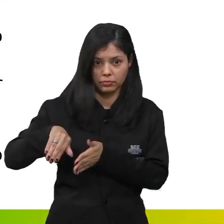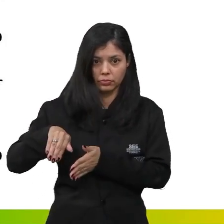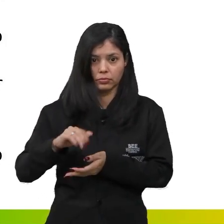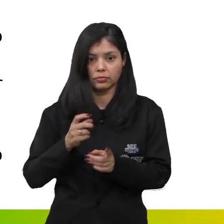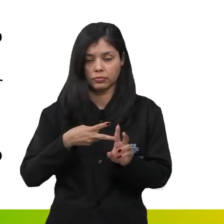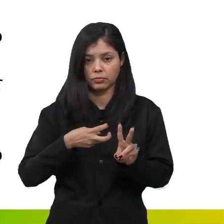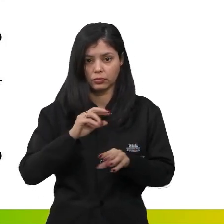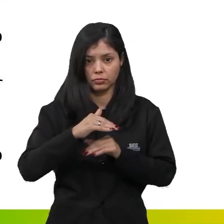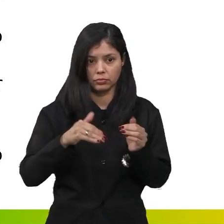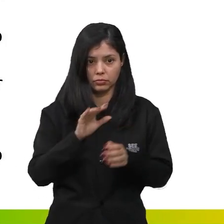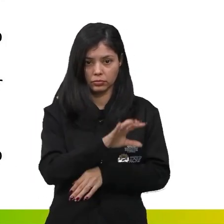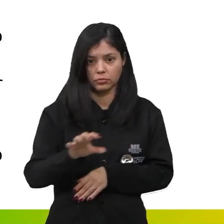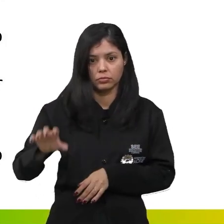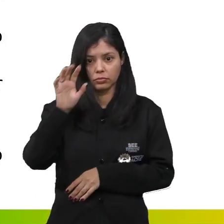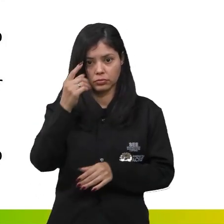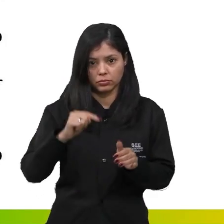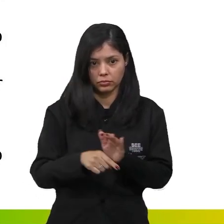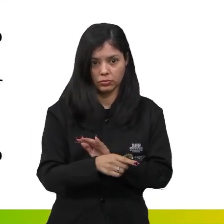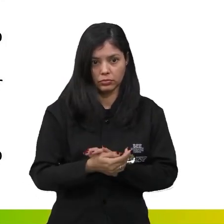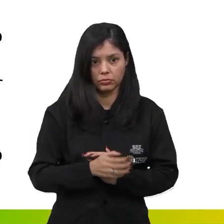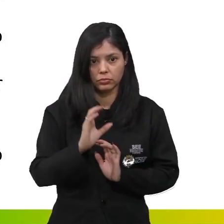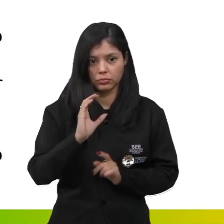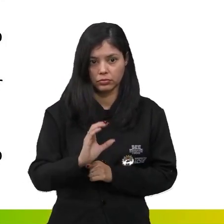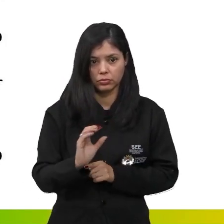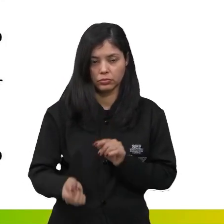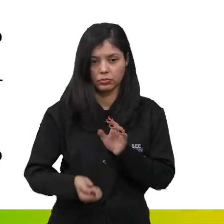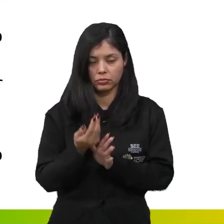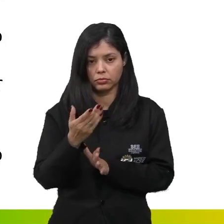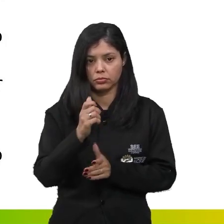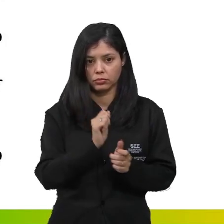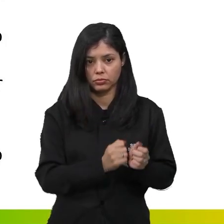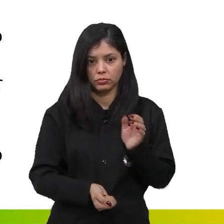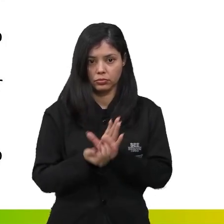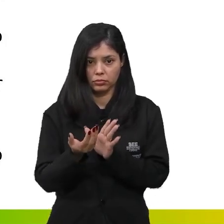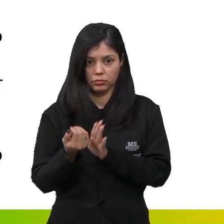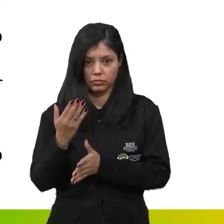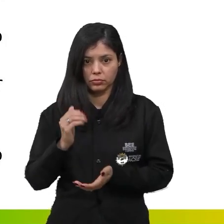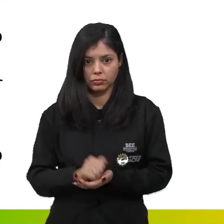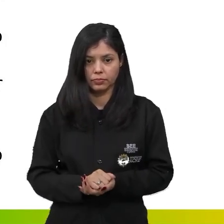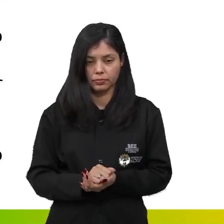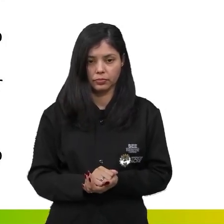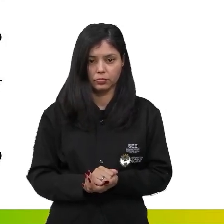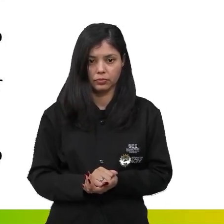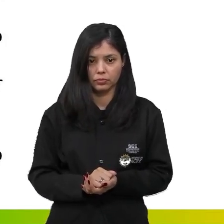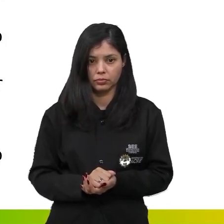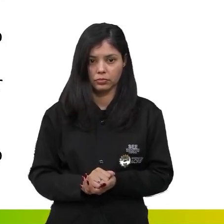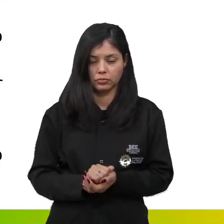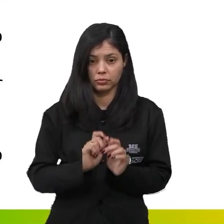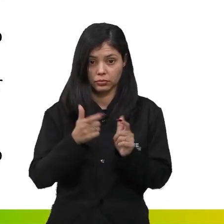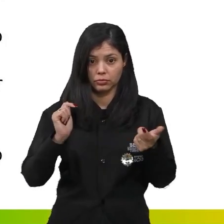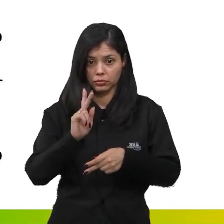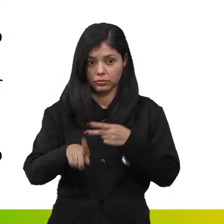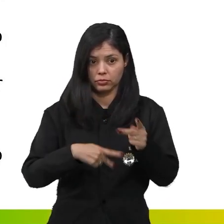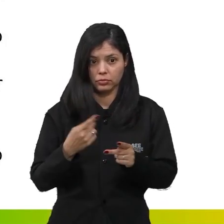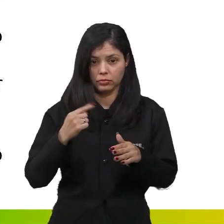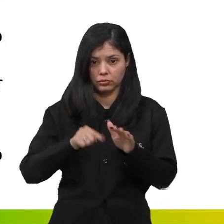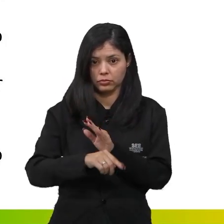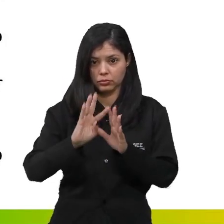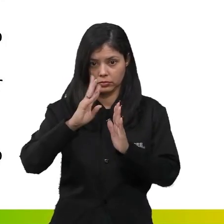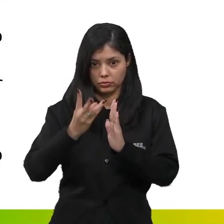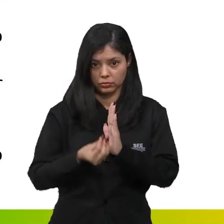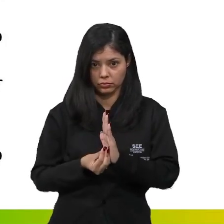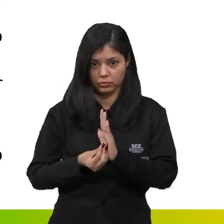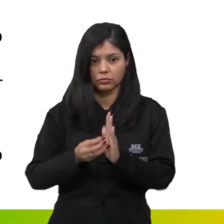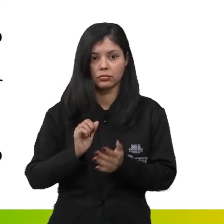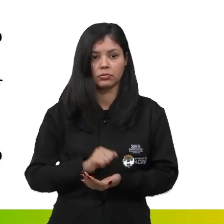indígenas em todas as regiões do interior. C, a criação de áreas urbanas densamente povoadas no interior da